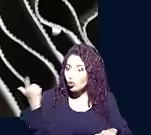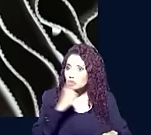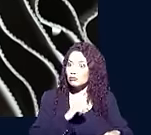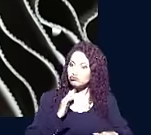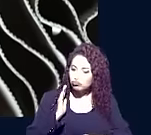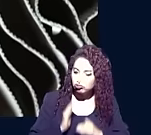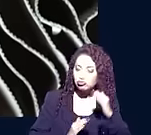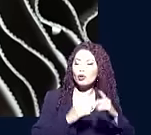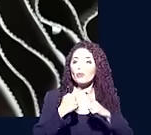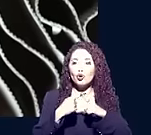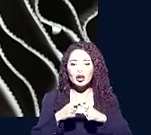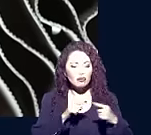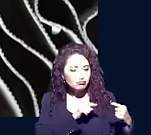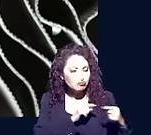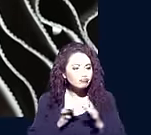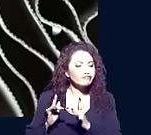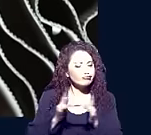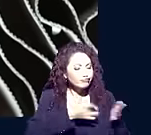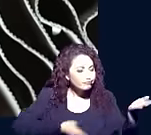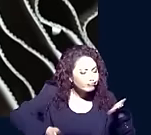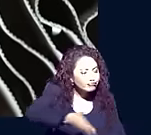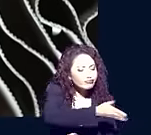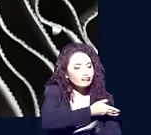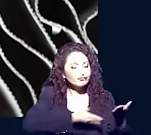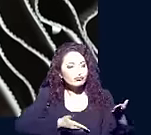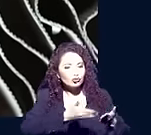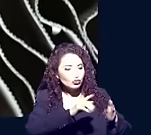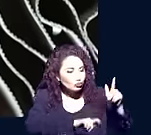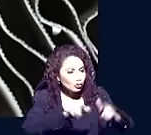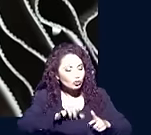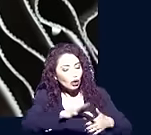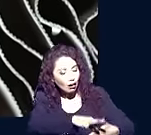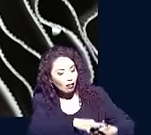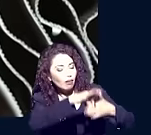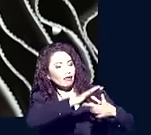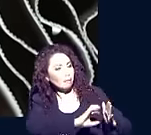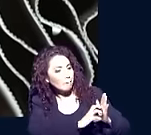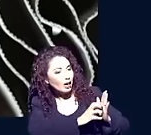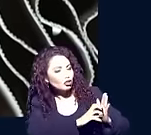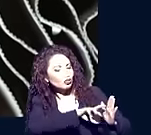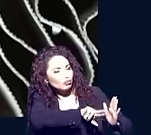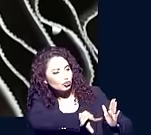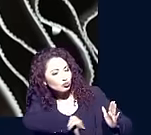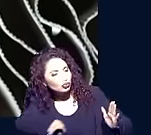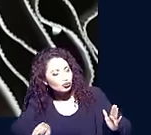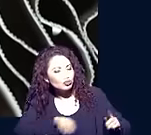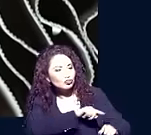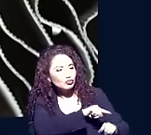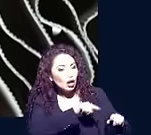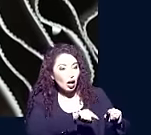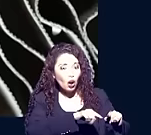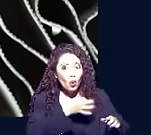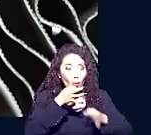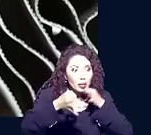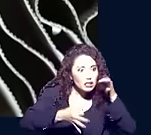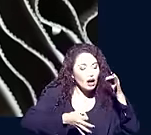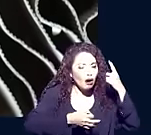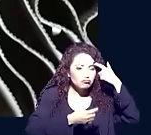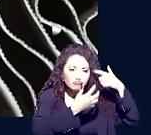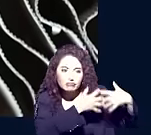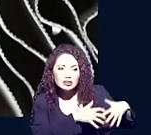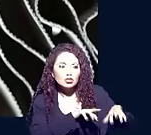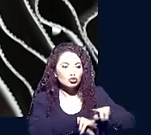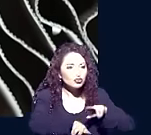harmônica com com líderes partidários de diversos partidos que pensam muito diferentes